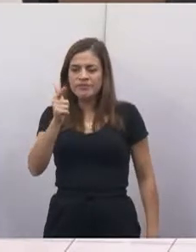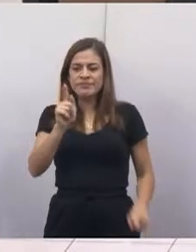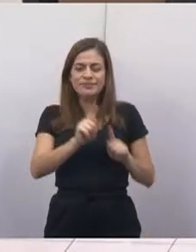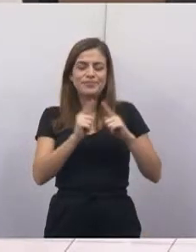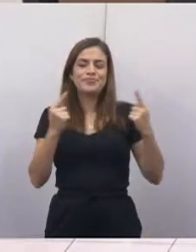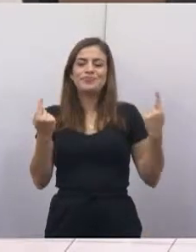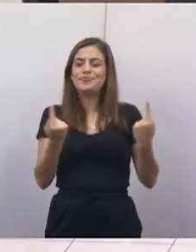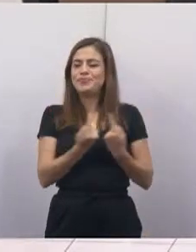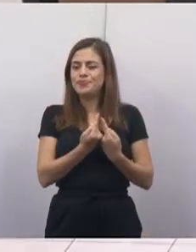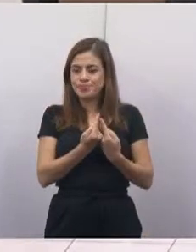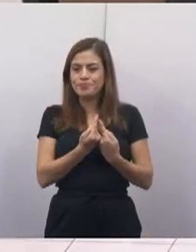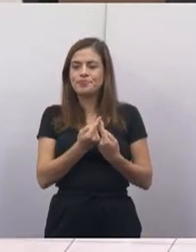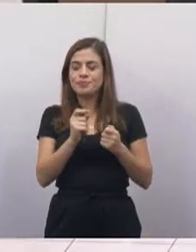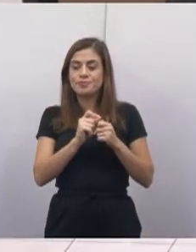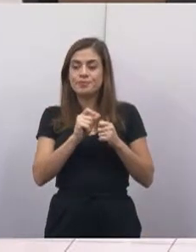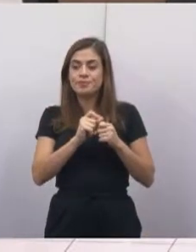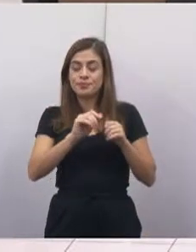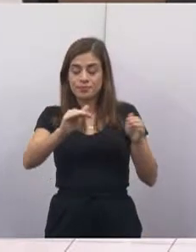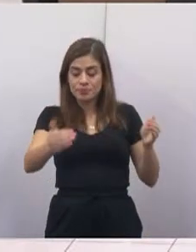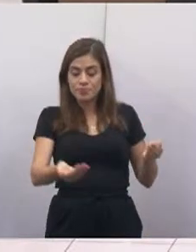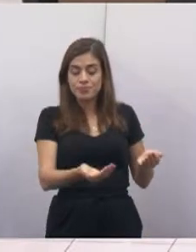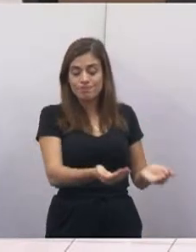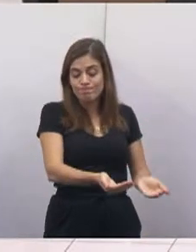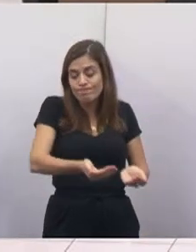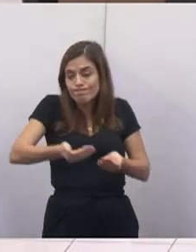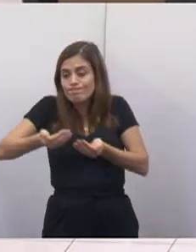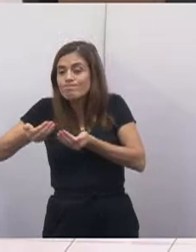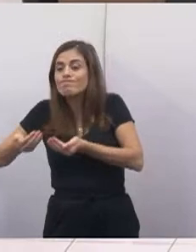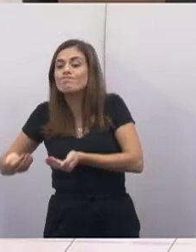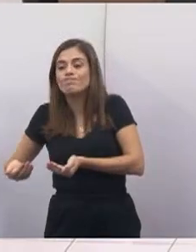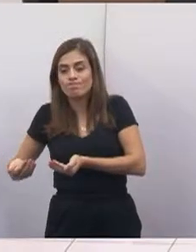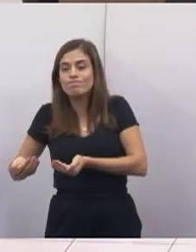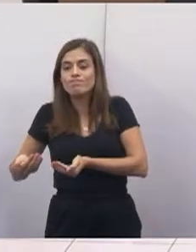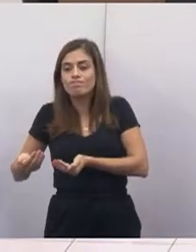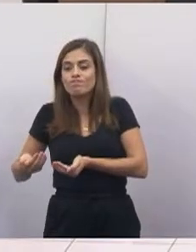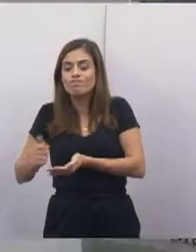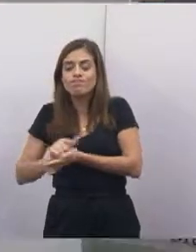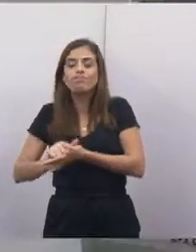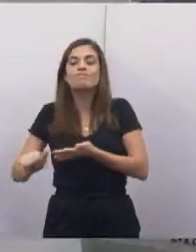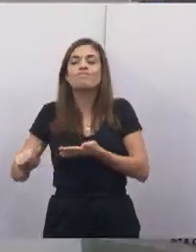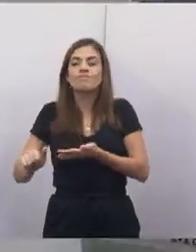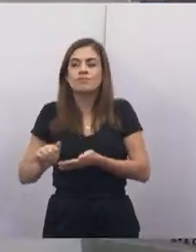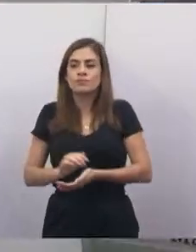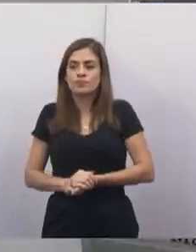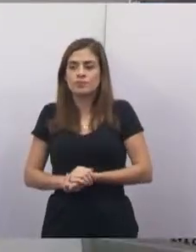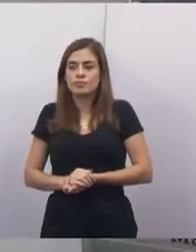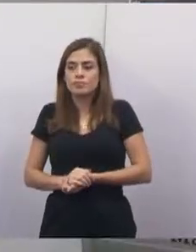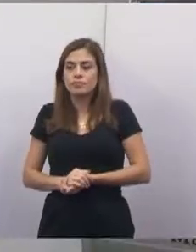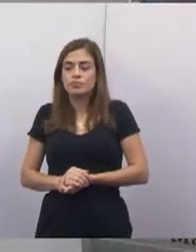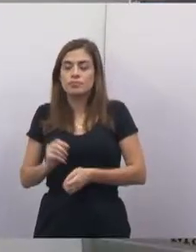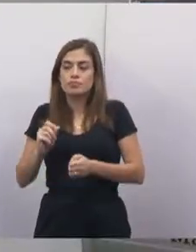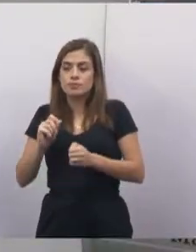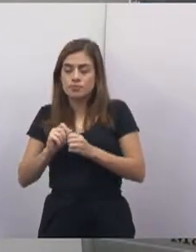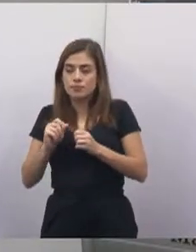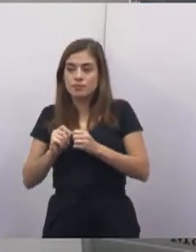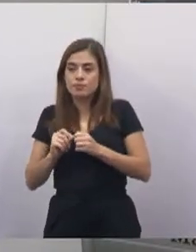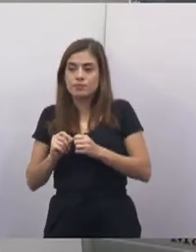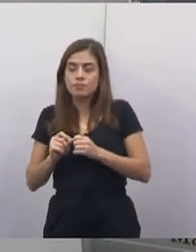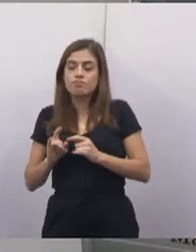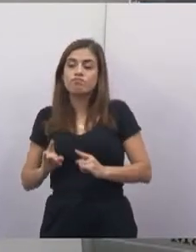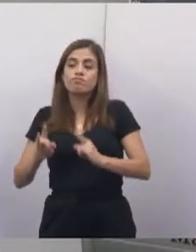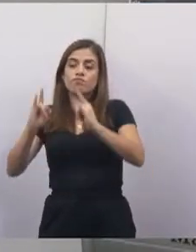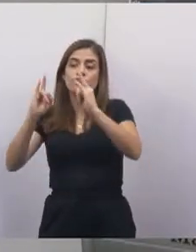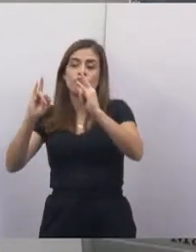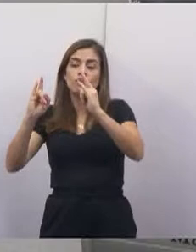equipe suficiente para fazer a retirada dessas redes. Isso tem sido feito em condomínios, em algumas